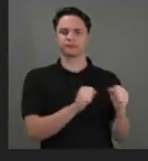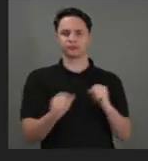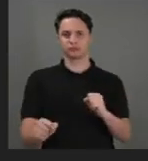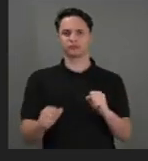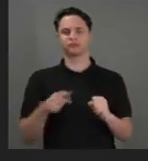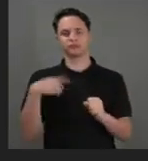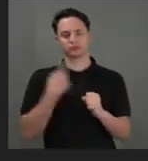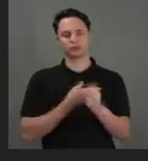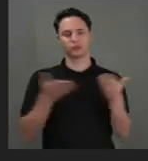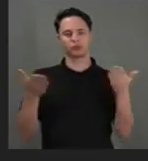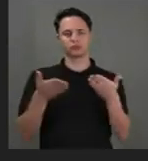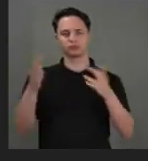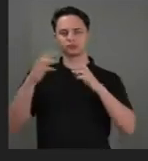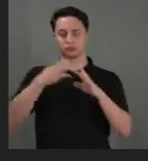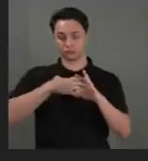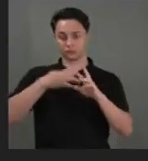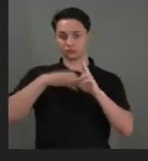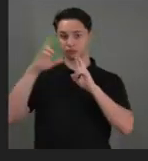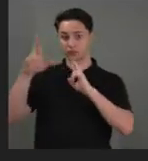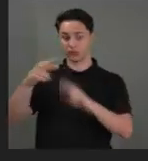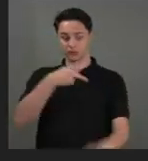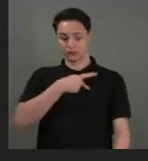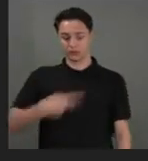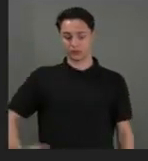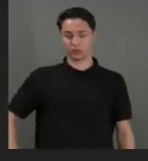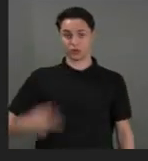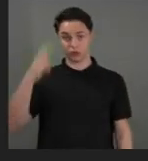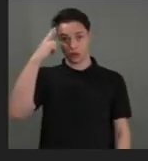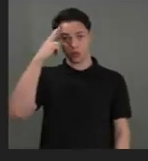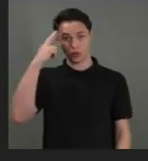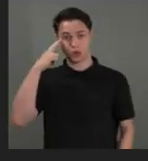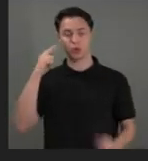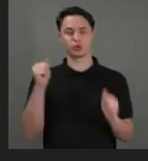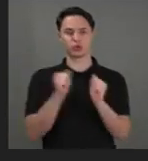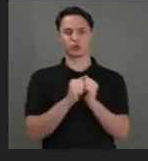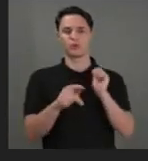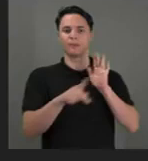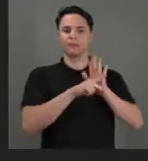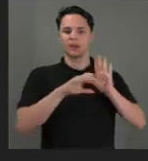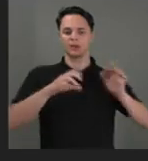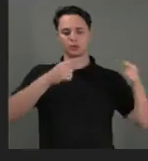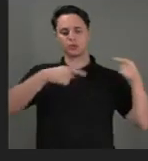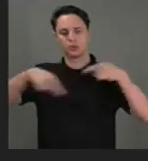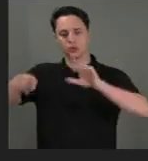Senado Federal, o presidente Rodrigo Pacheco, com a PEC antidrogas,